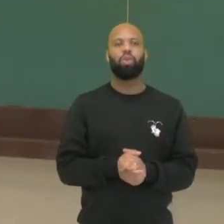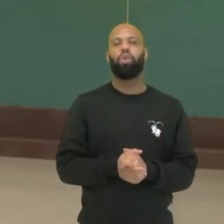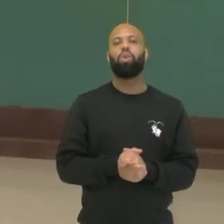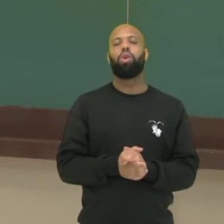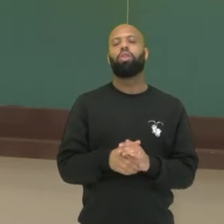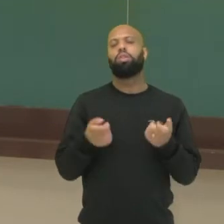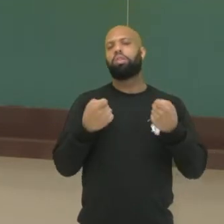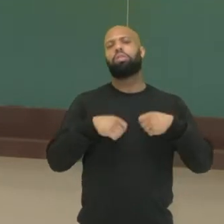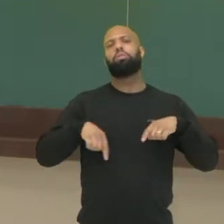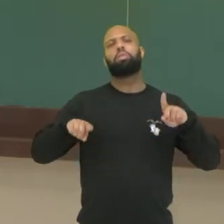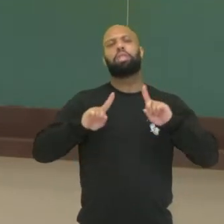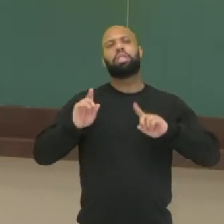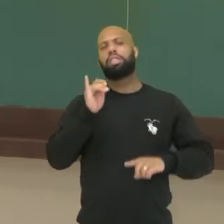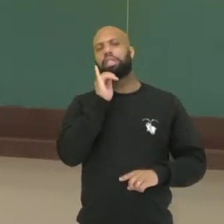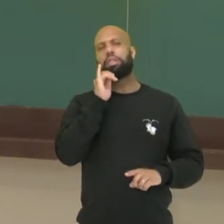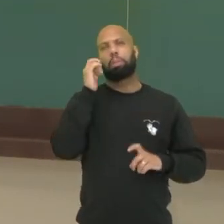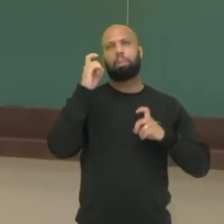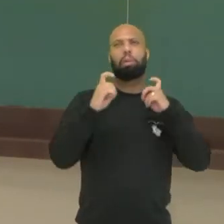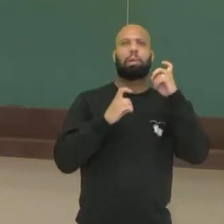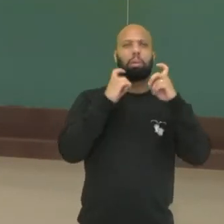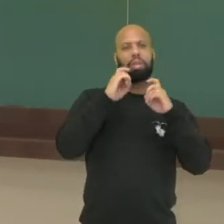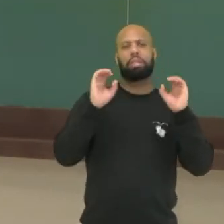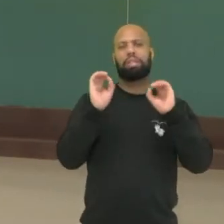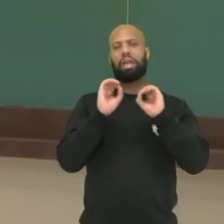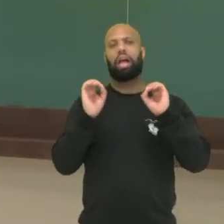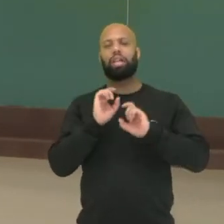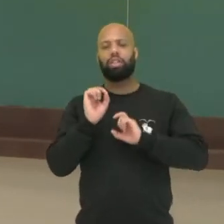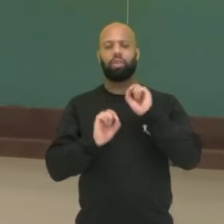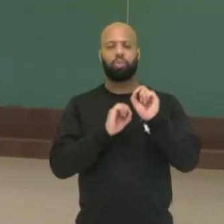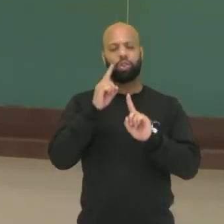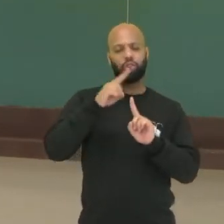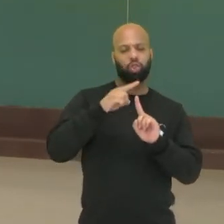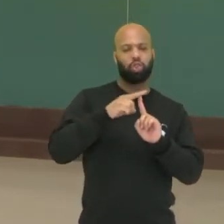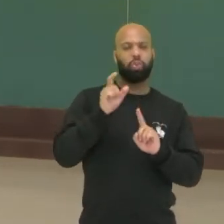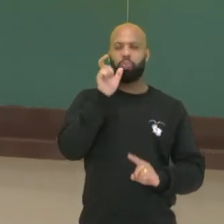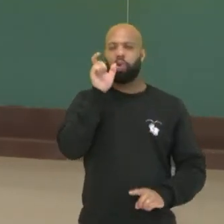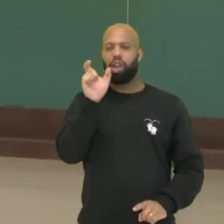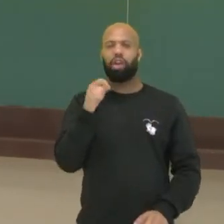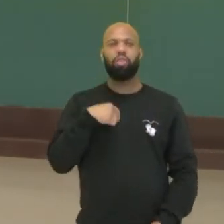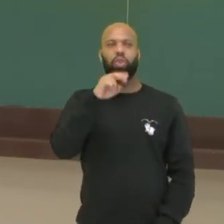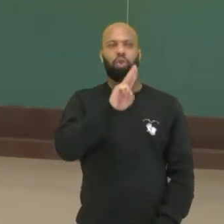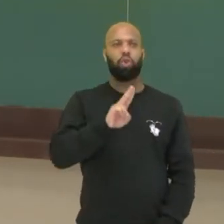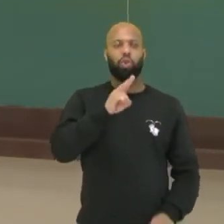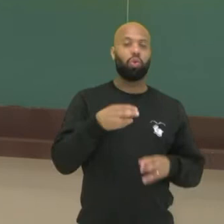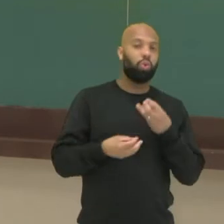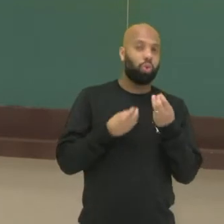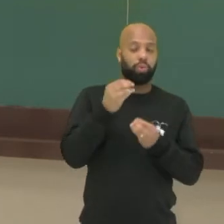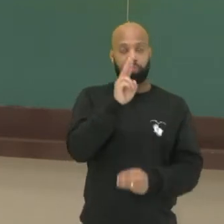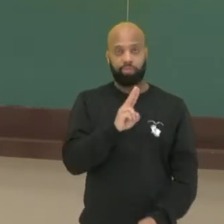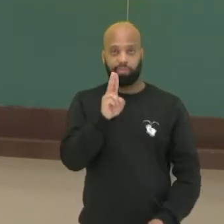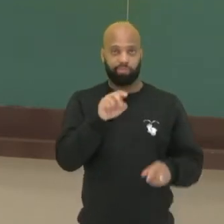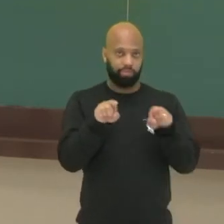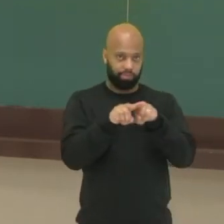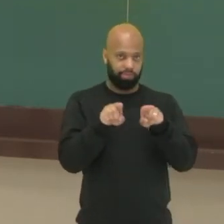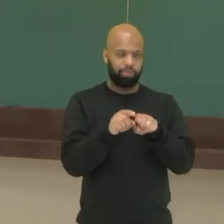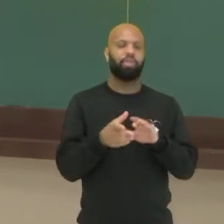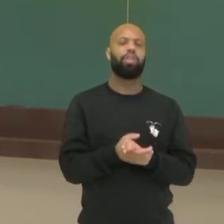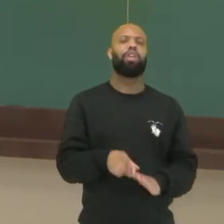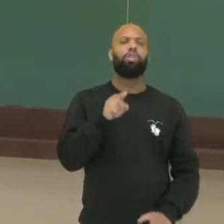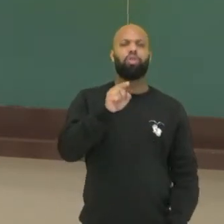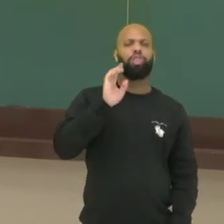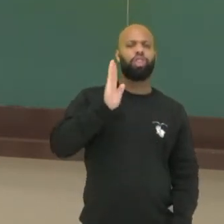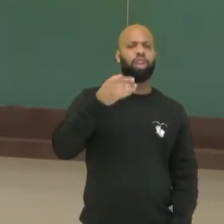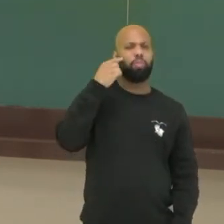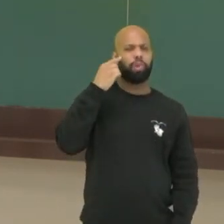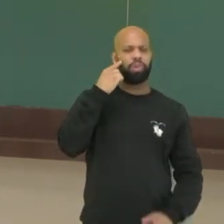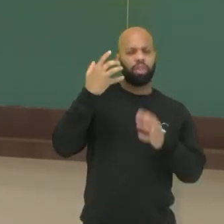preciso ficar preocupado em relação ao que tipo de palavras que eu uso, como que eu uso? Já pararam a pensar